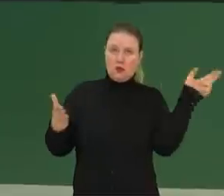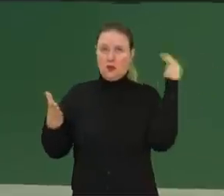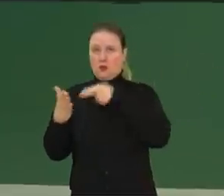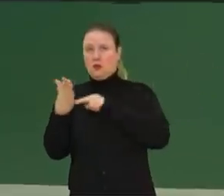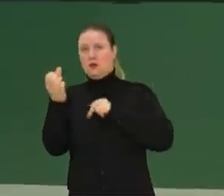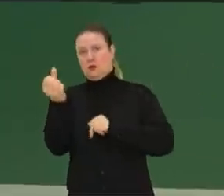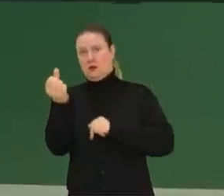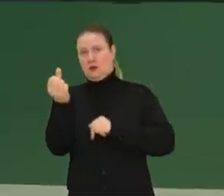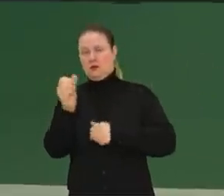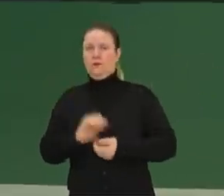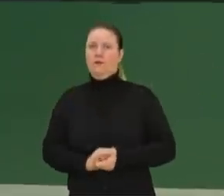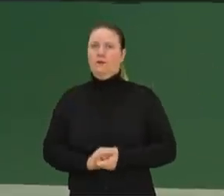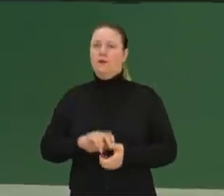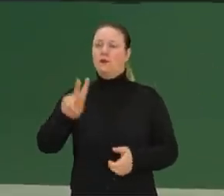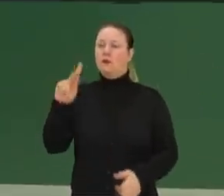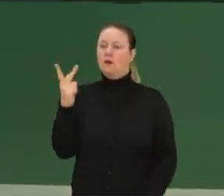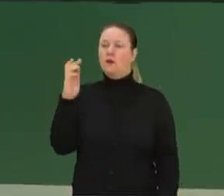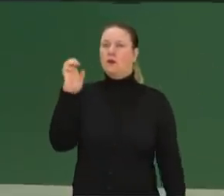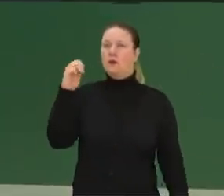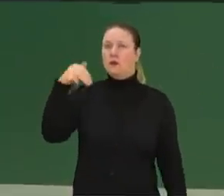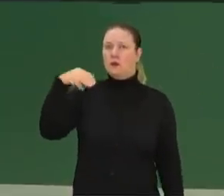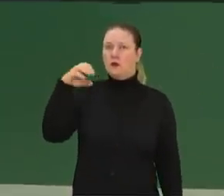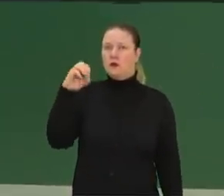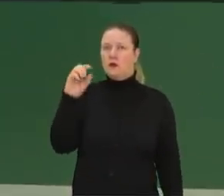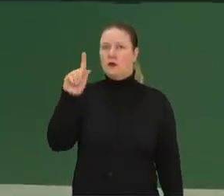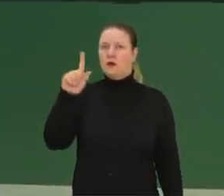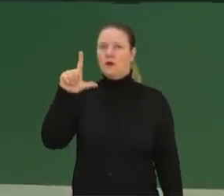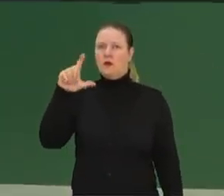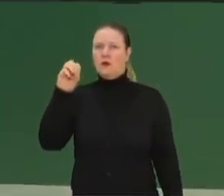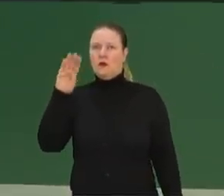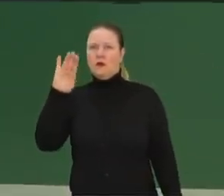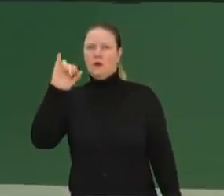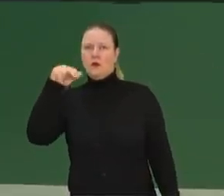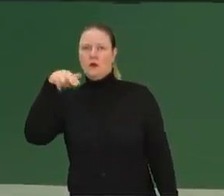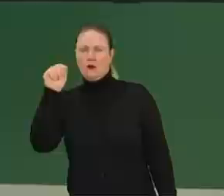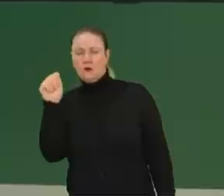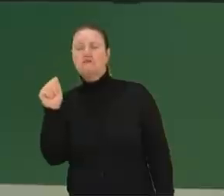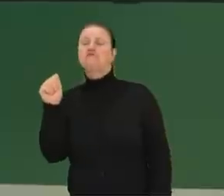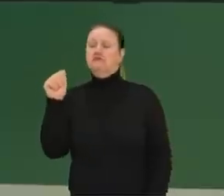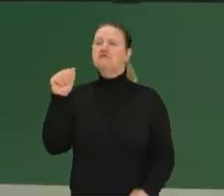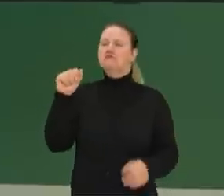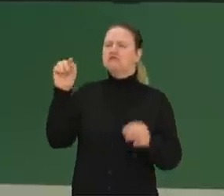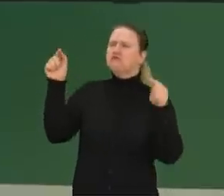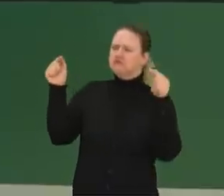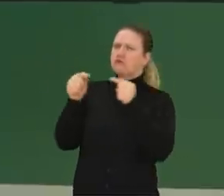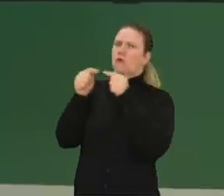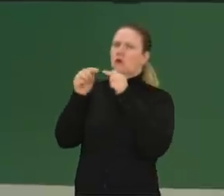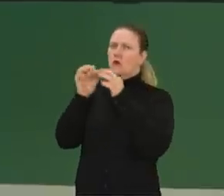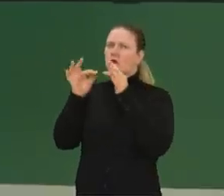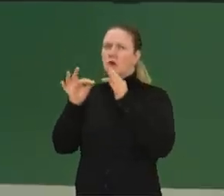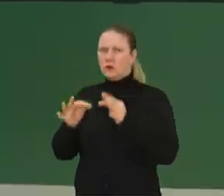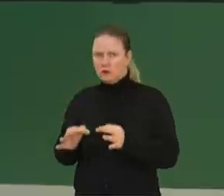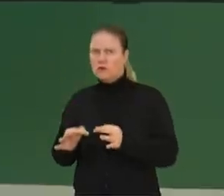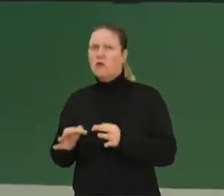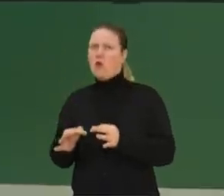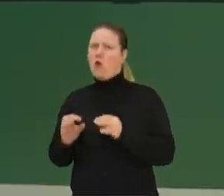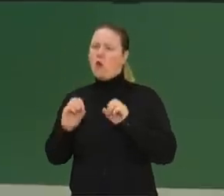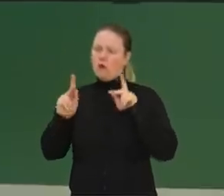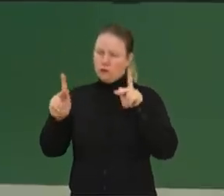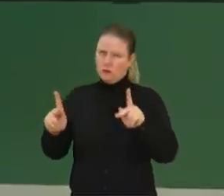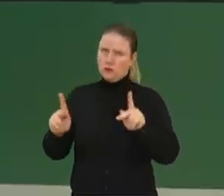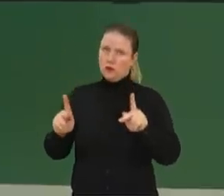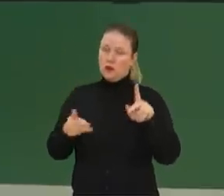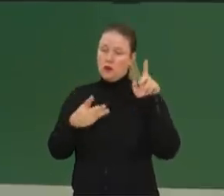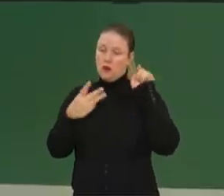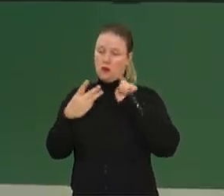normalidade. Hemoglobina é até 18, né, entre 13 e 18, está ali entre 16,5, também está ok.